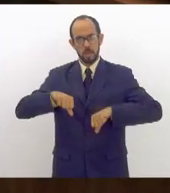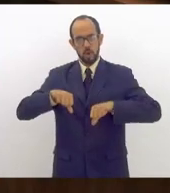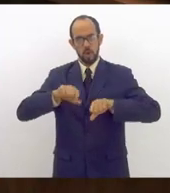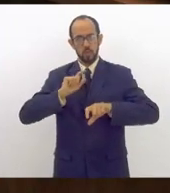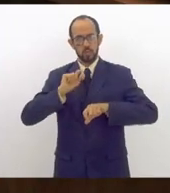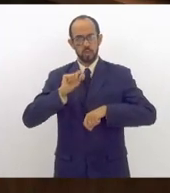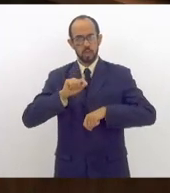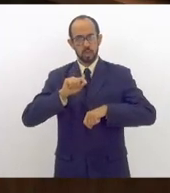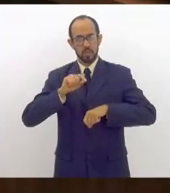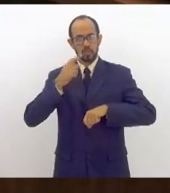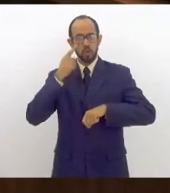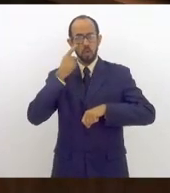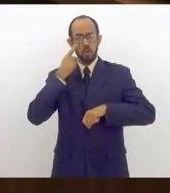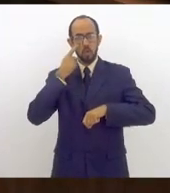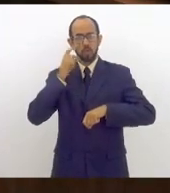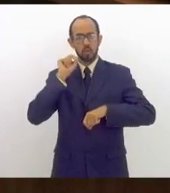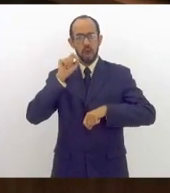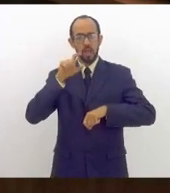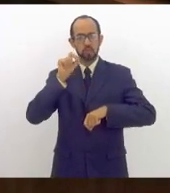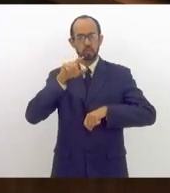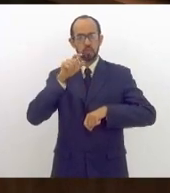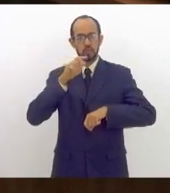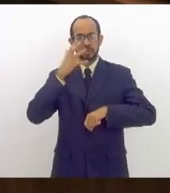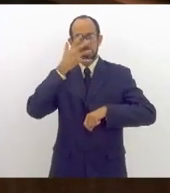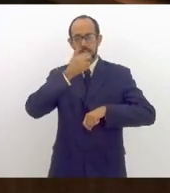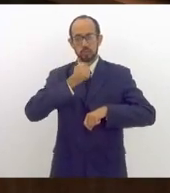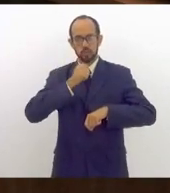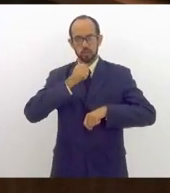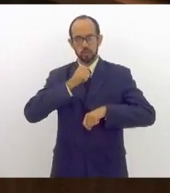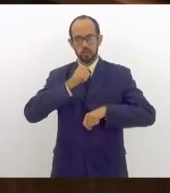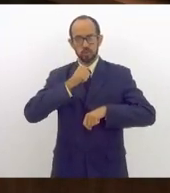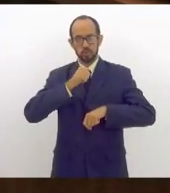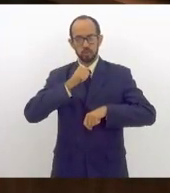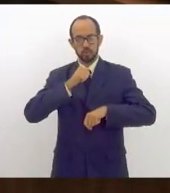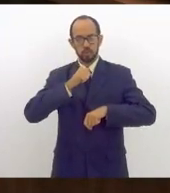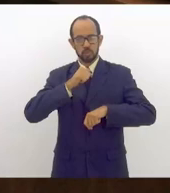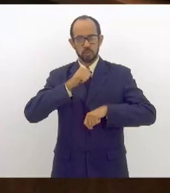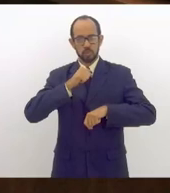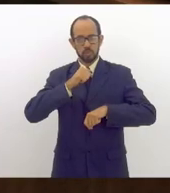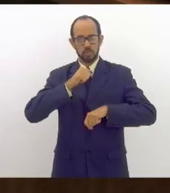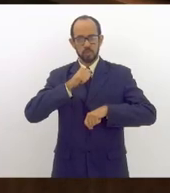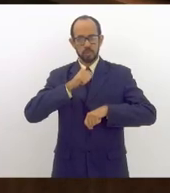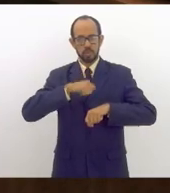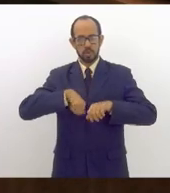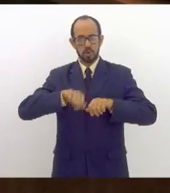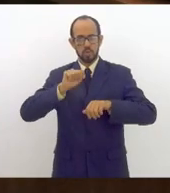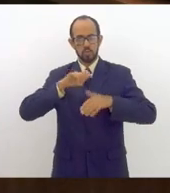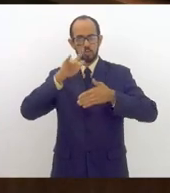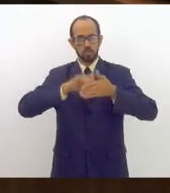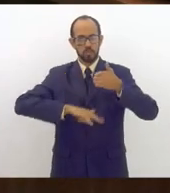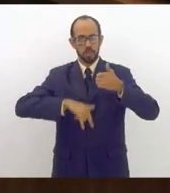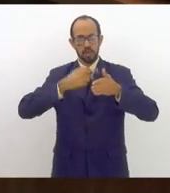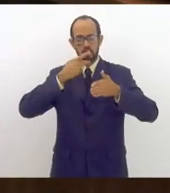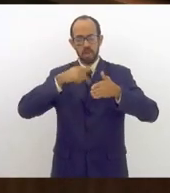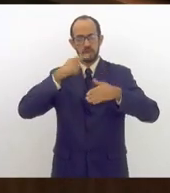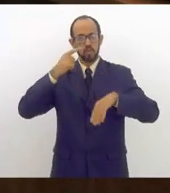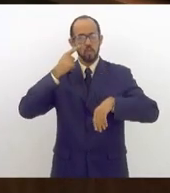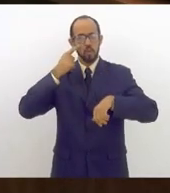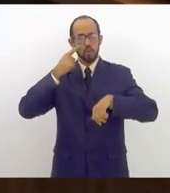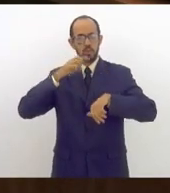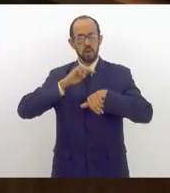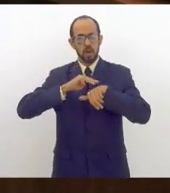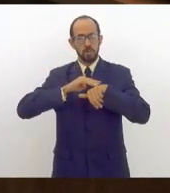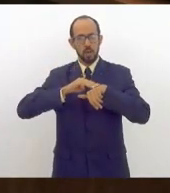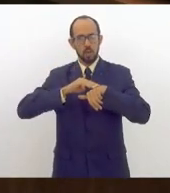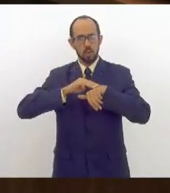azul lindo. Ele está escrito nos laudos que os olhos eram castanhos. Estou